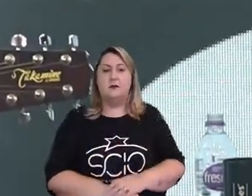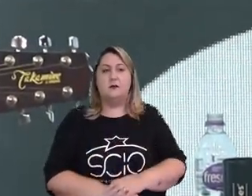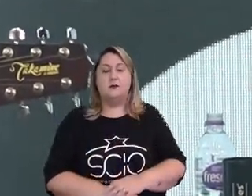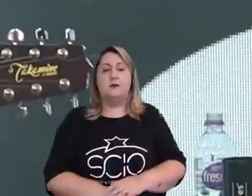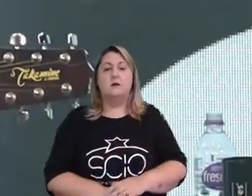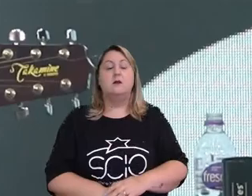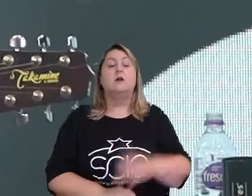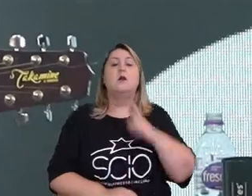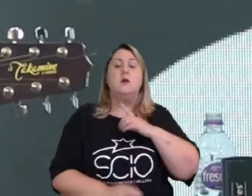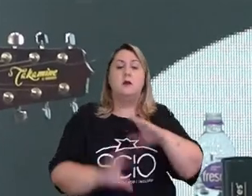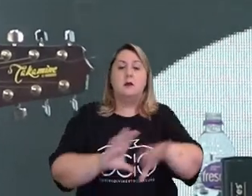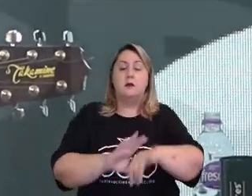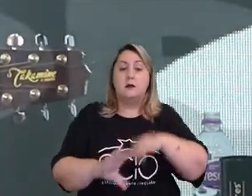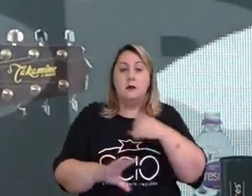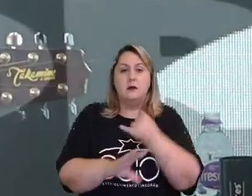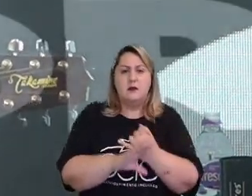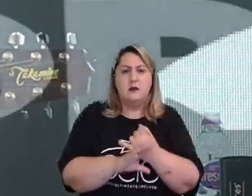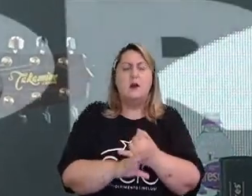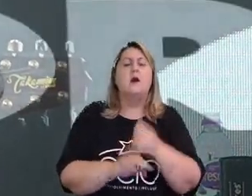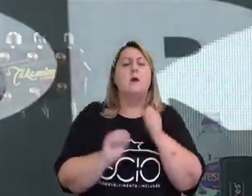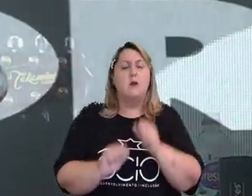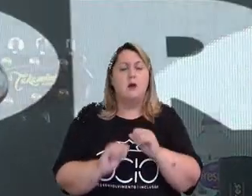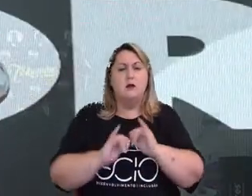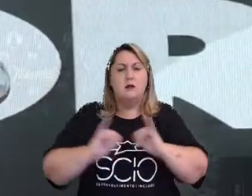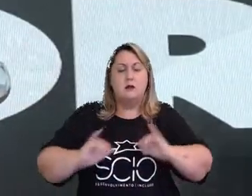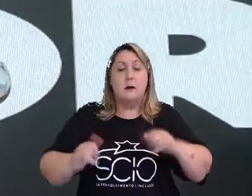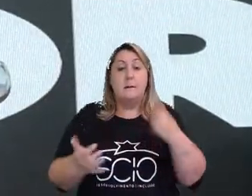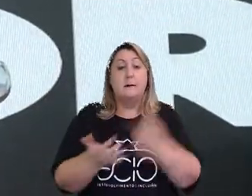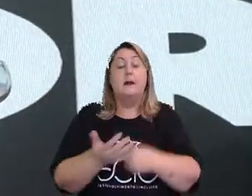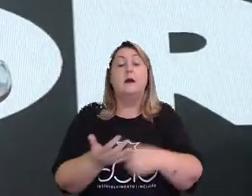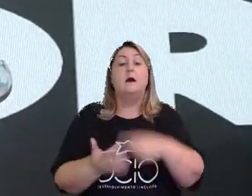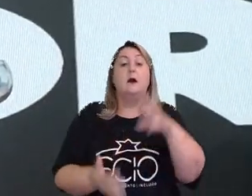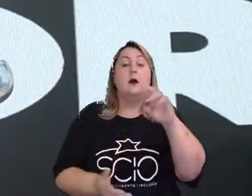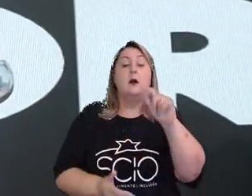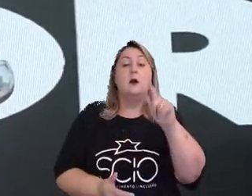Instagram, posta lá no Instagram, nos Store. Marca Roger Flores